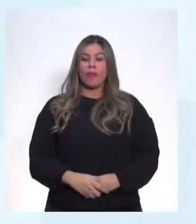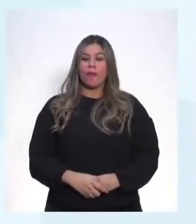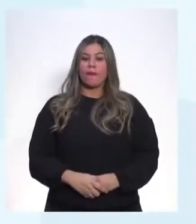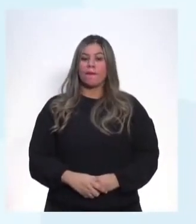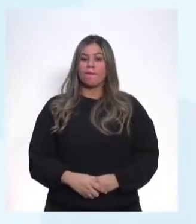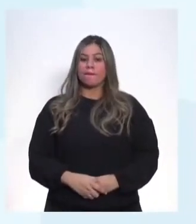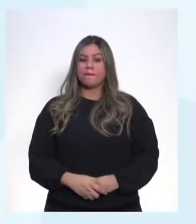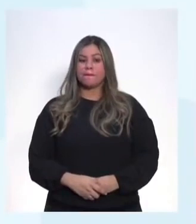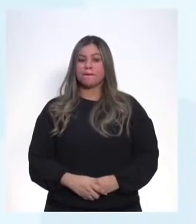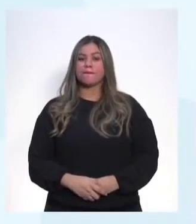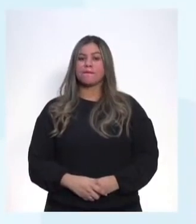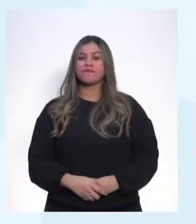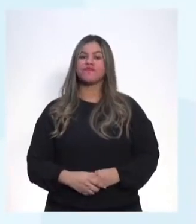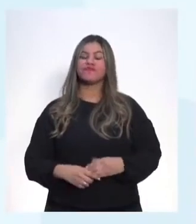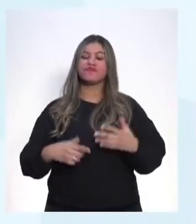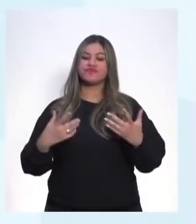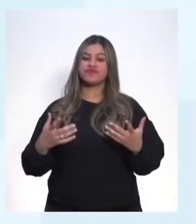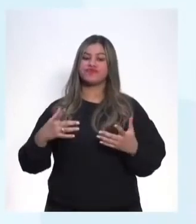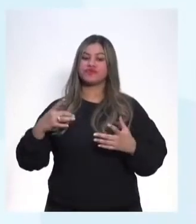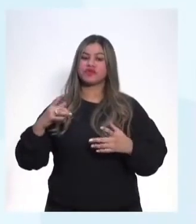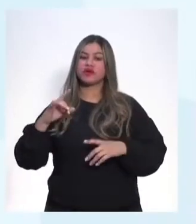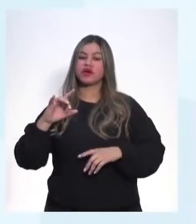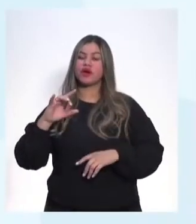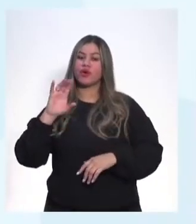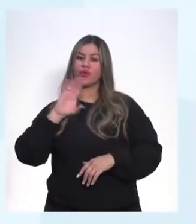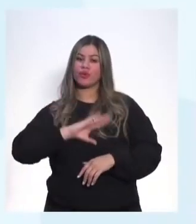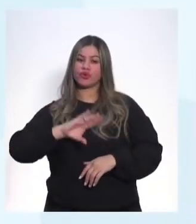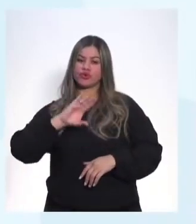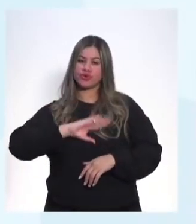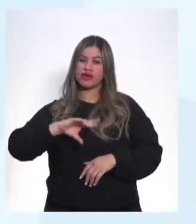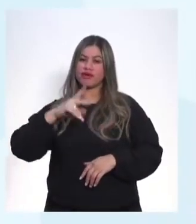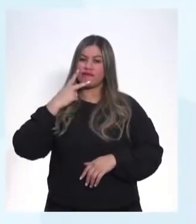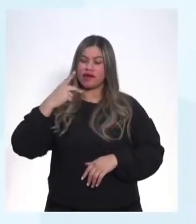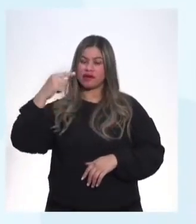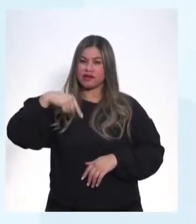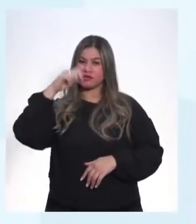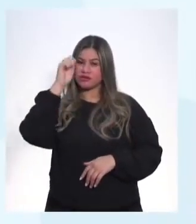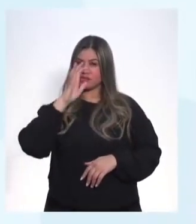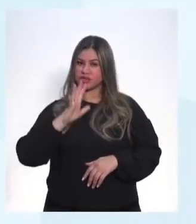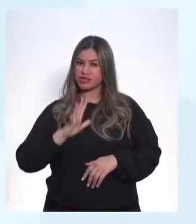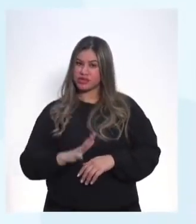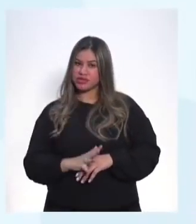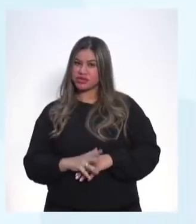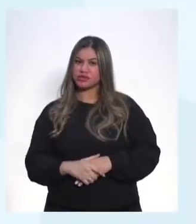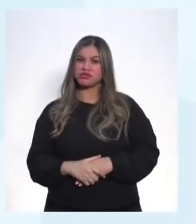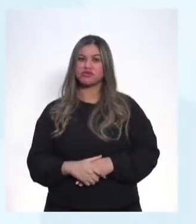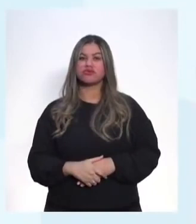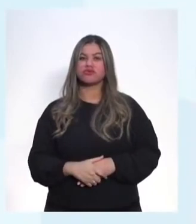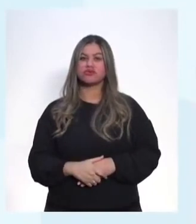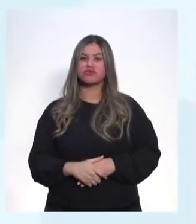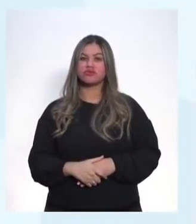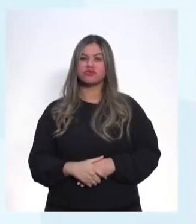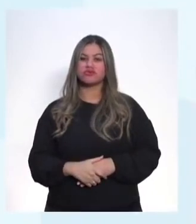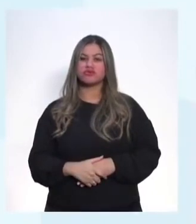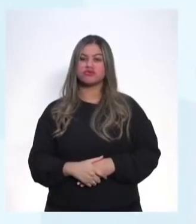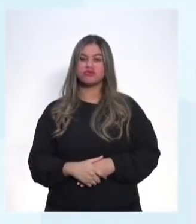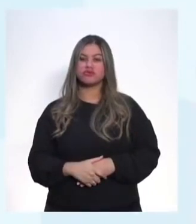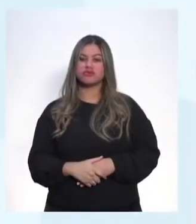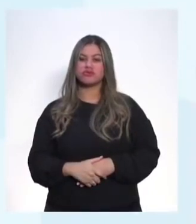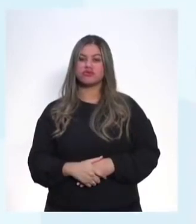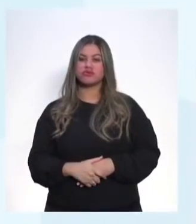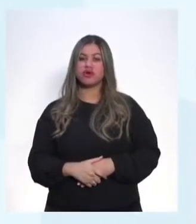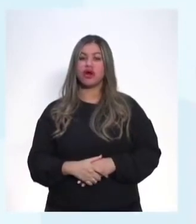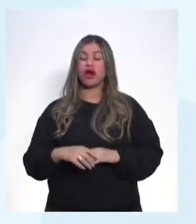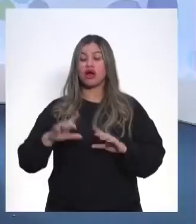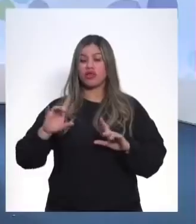região. Aí ele coloca exemplo português falado no Brasil. O que que ele coloca mais aqui? É português do Brasil, que é celular,